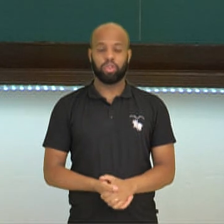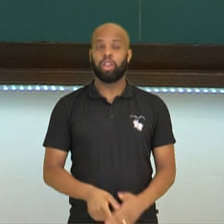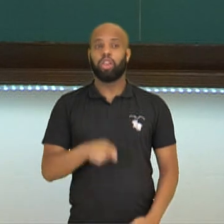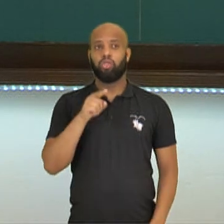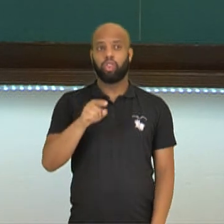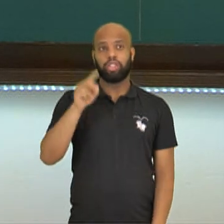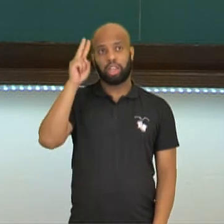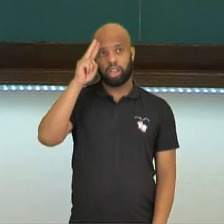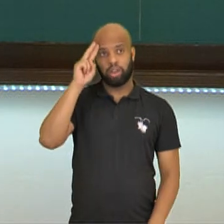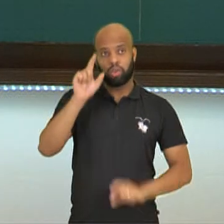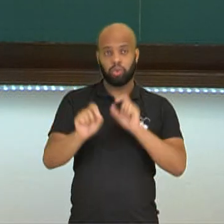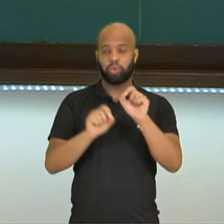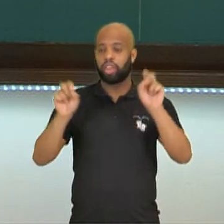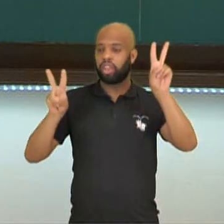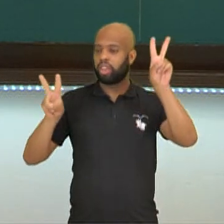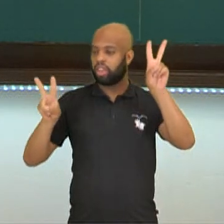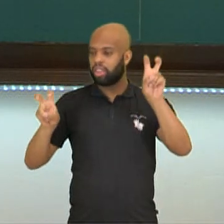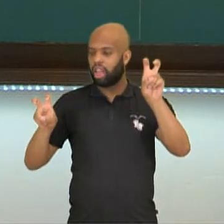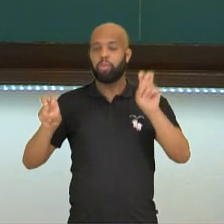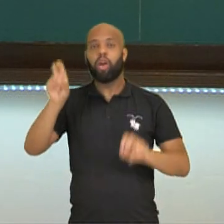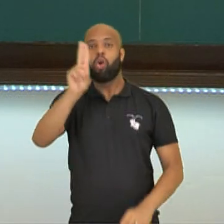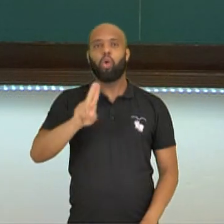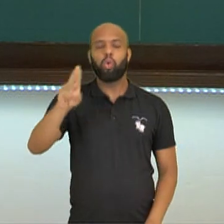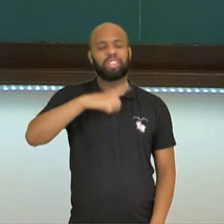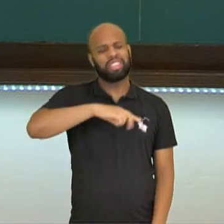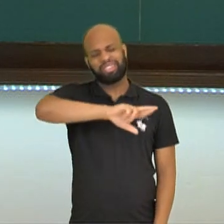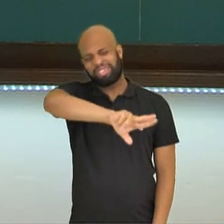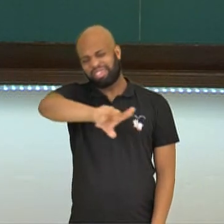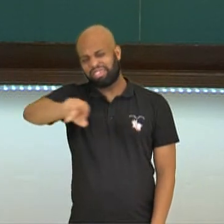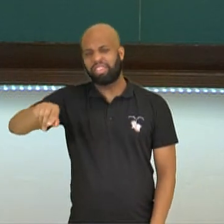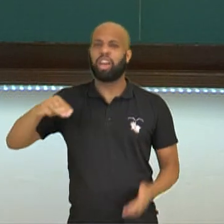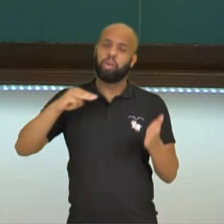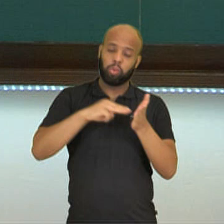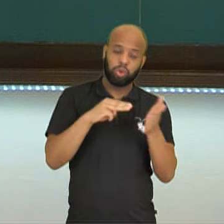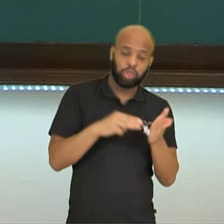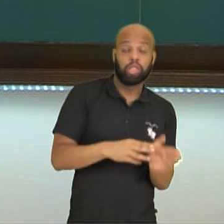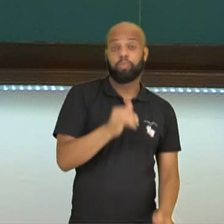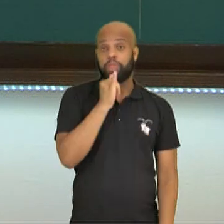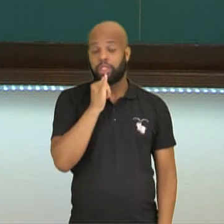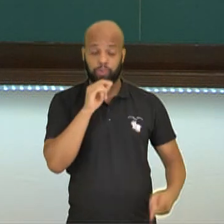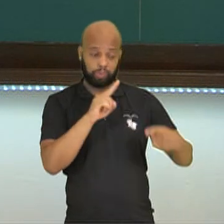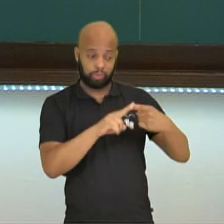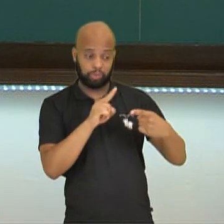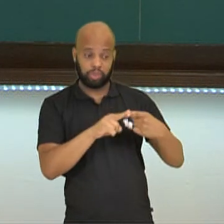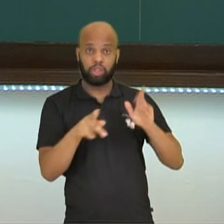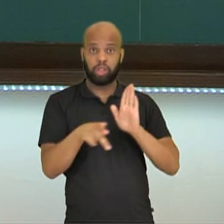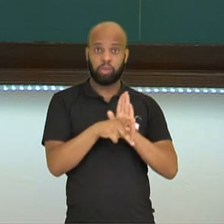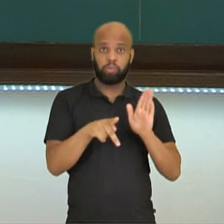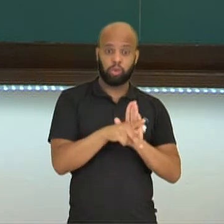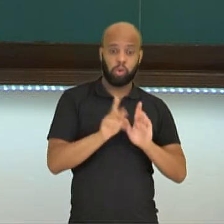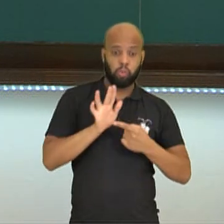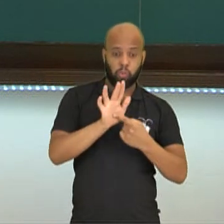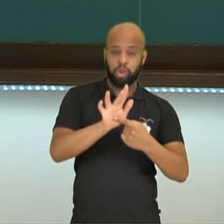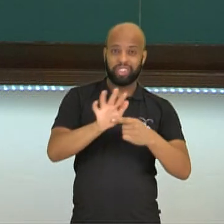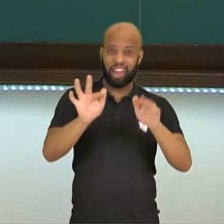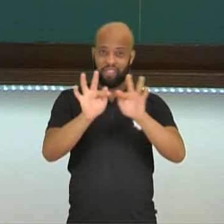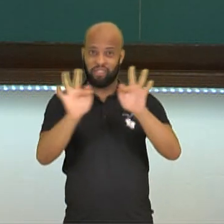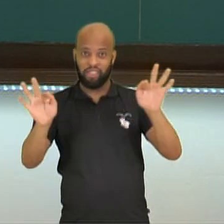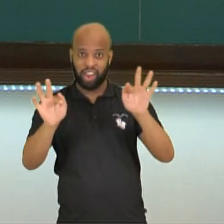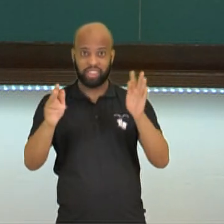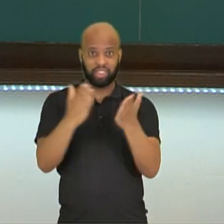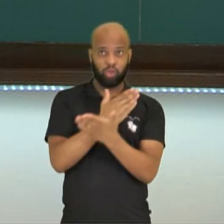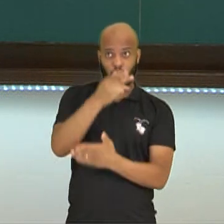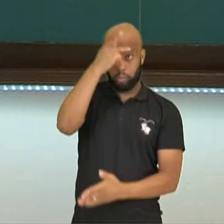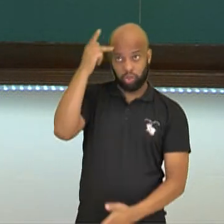Você deve lembrar que as aspas são utilizadas por vários motivos. Elas podem ser utilizadas para destacar a fala de alguma